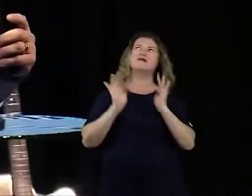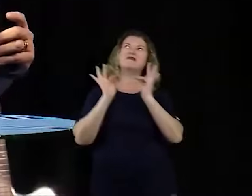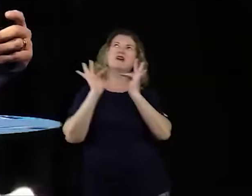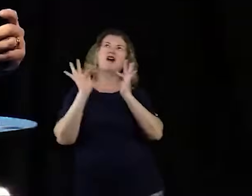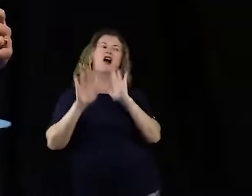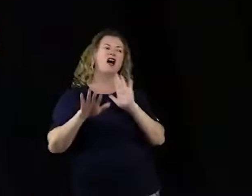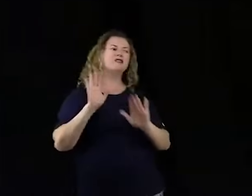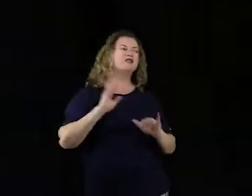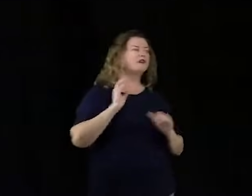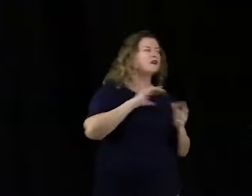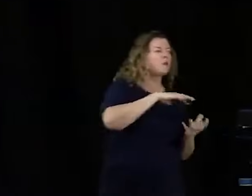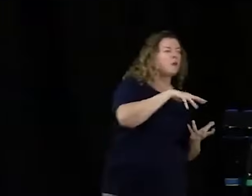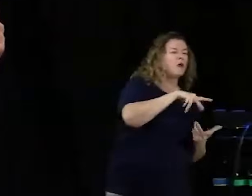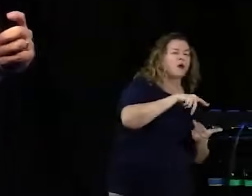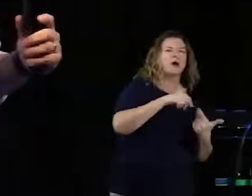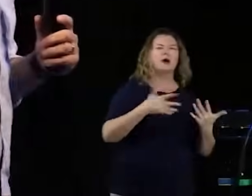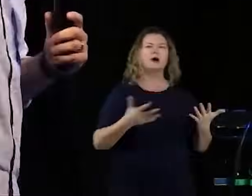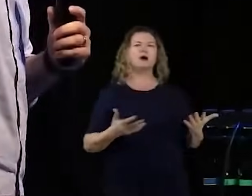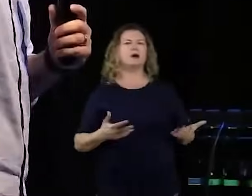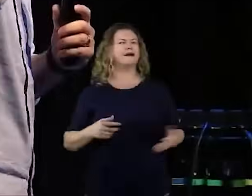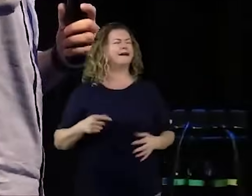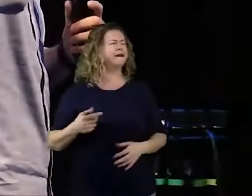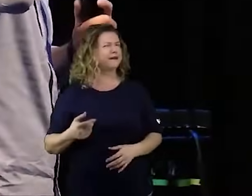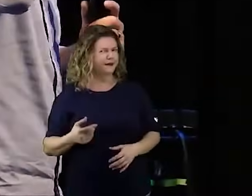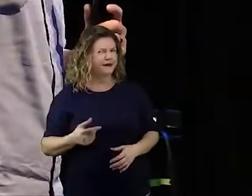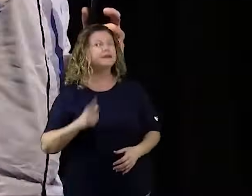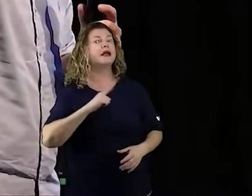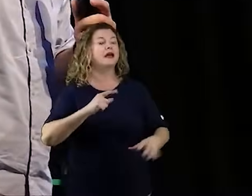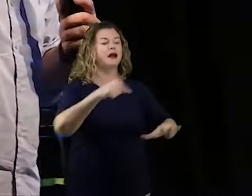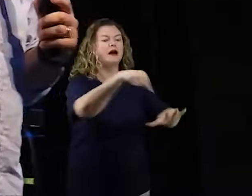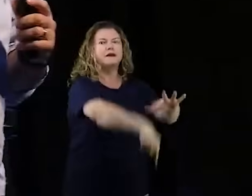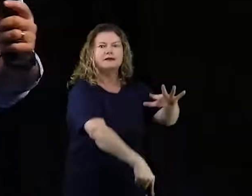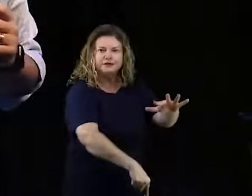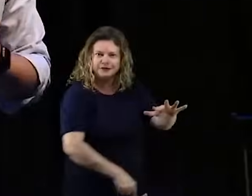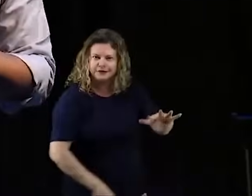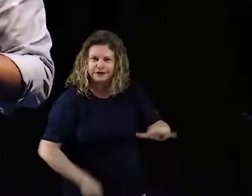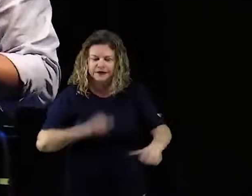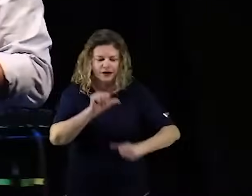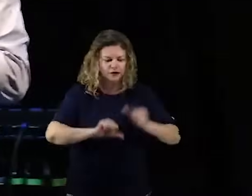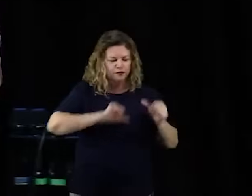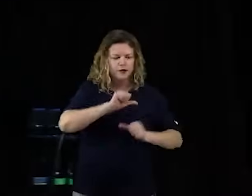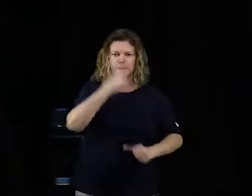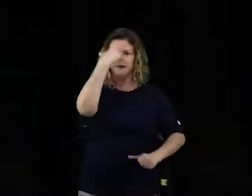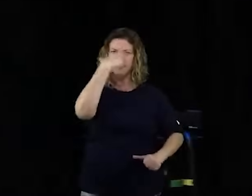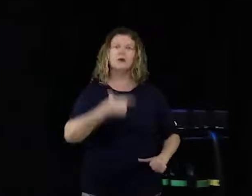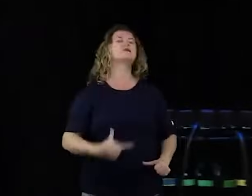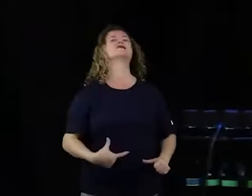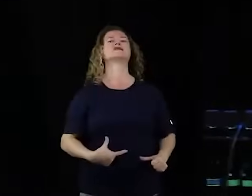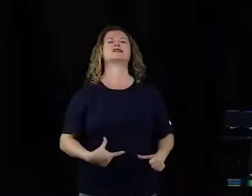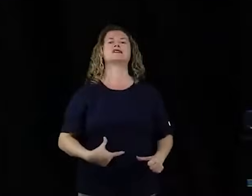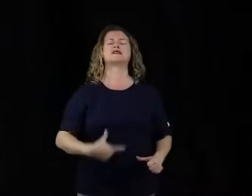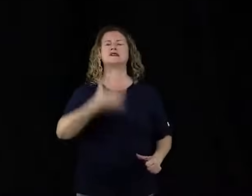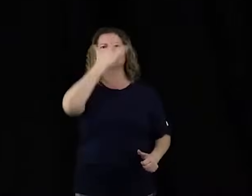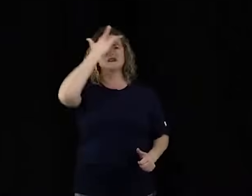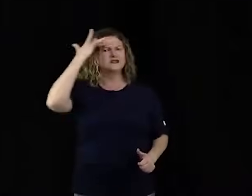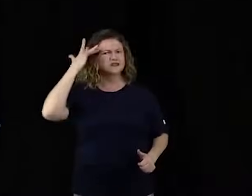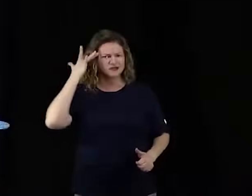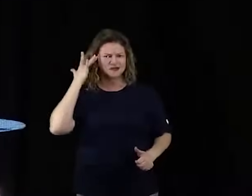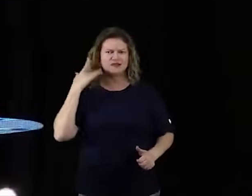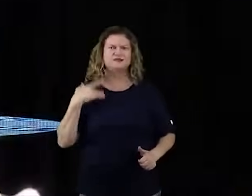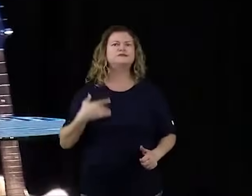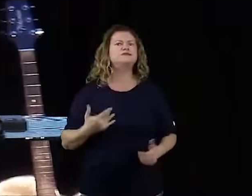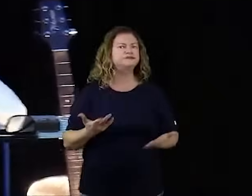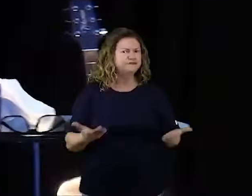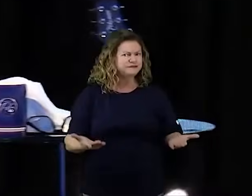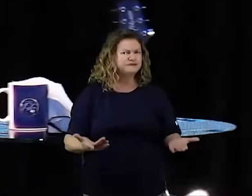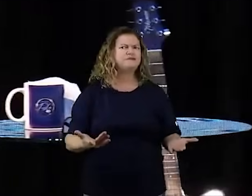do ser humano quando chamo coração pense aqui na mente na as razões em algo muito maleável muito